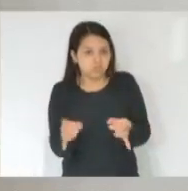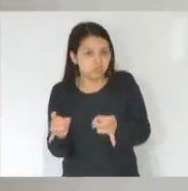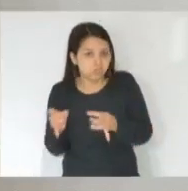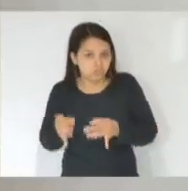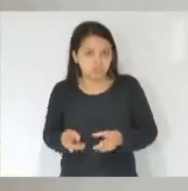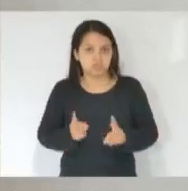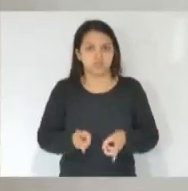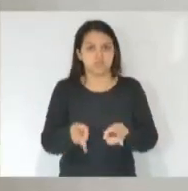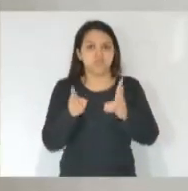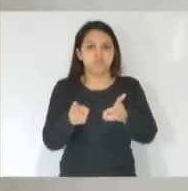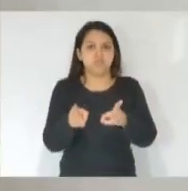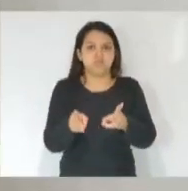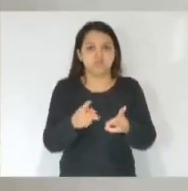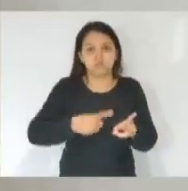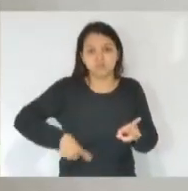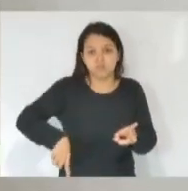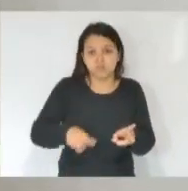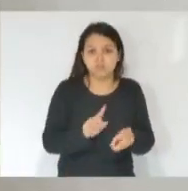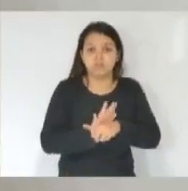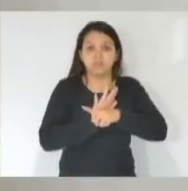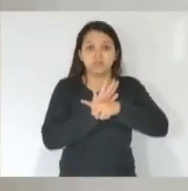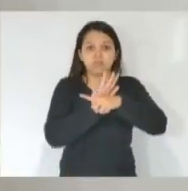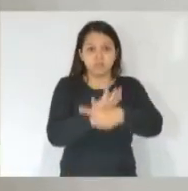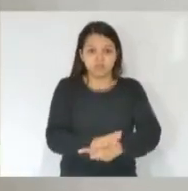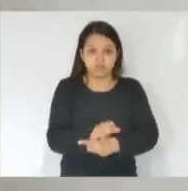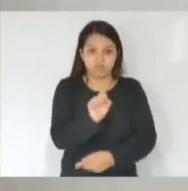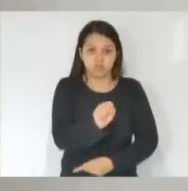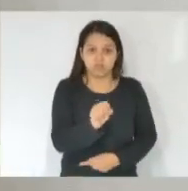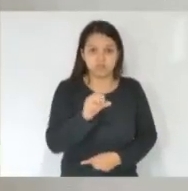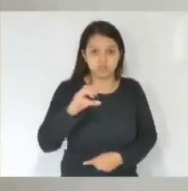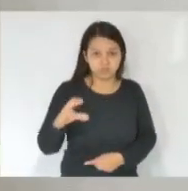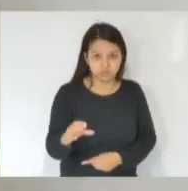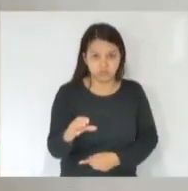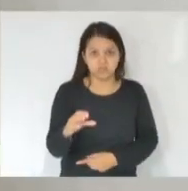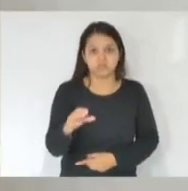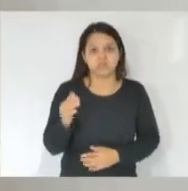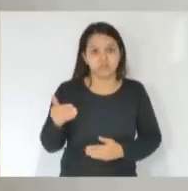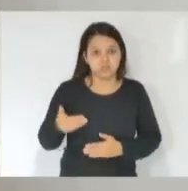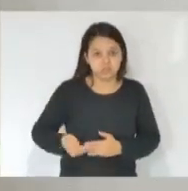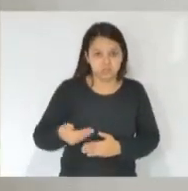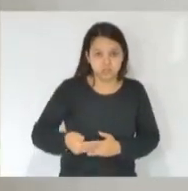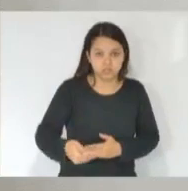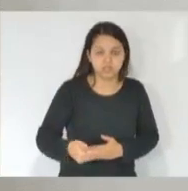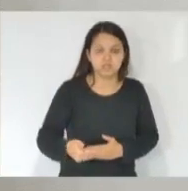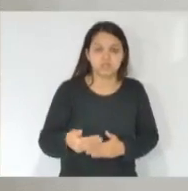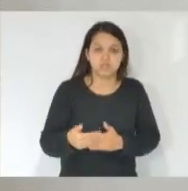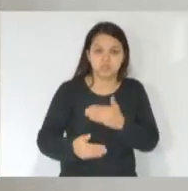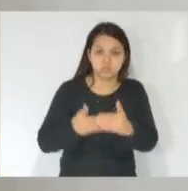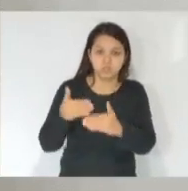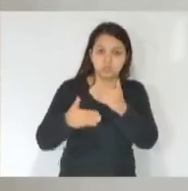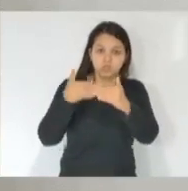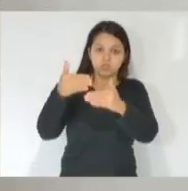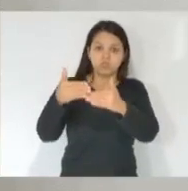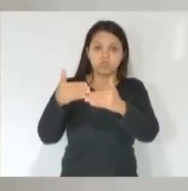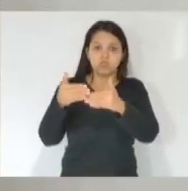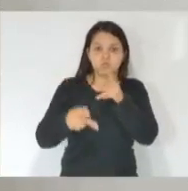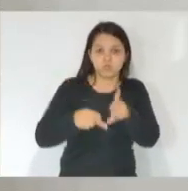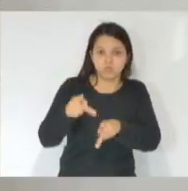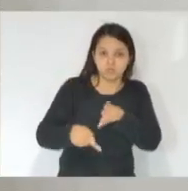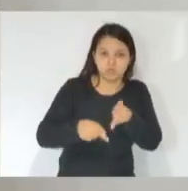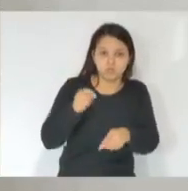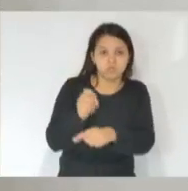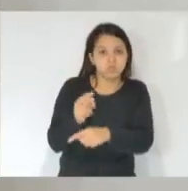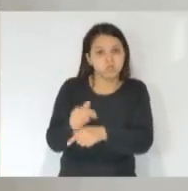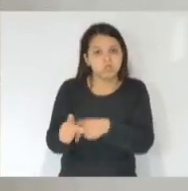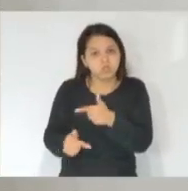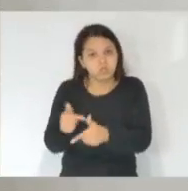possa, sim, estar ajudando Santa Catarina a ser cada vez mais forte, o nosso povo com mais oportunidades e o governo